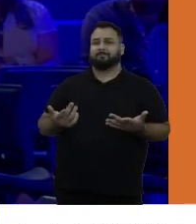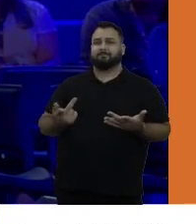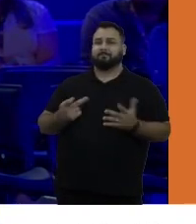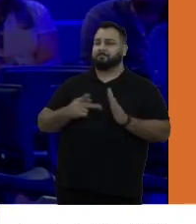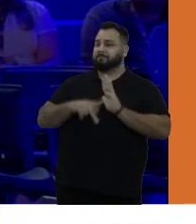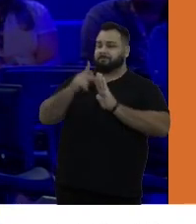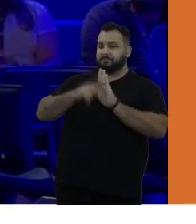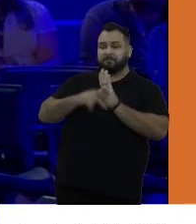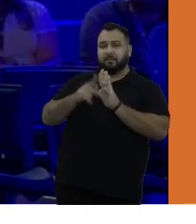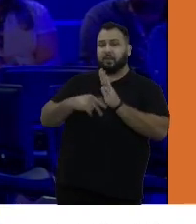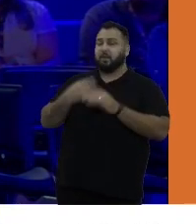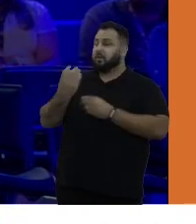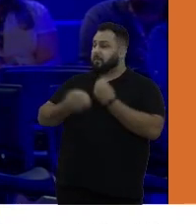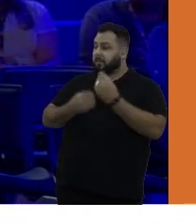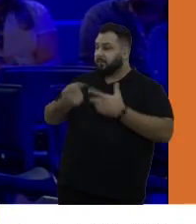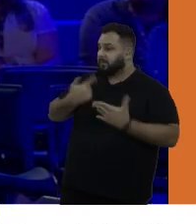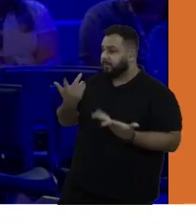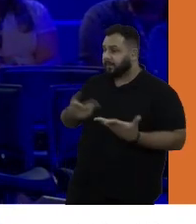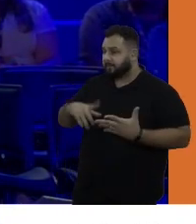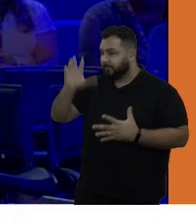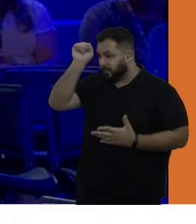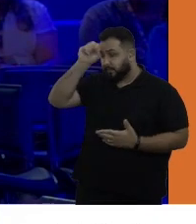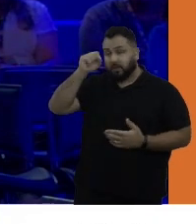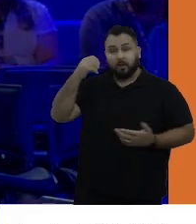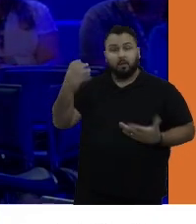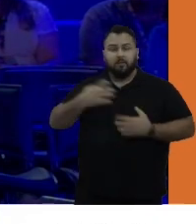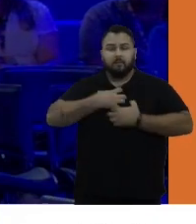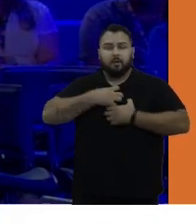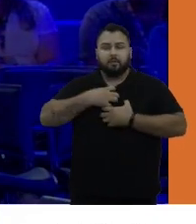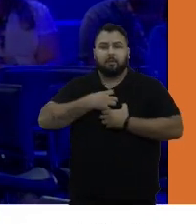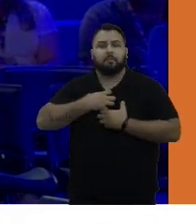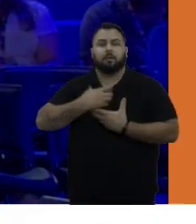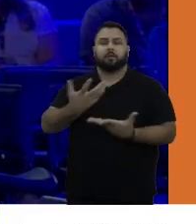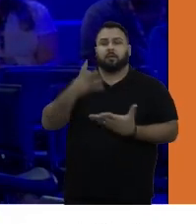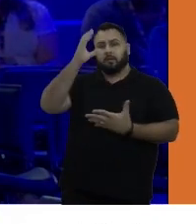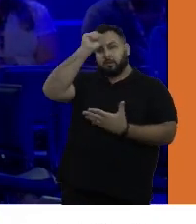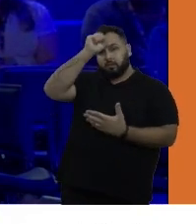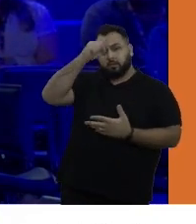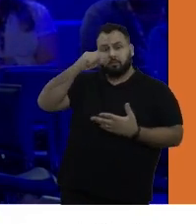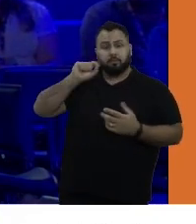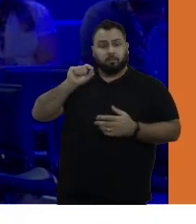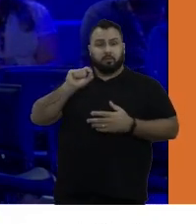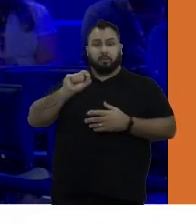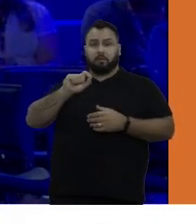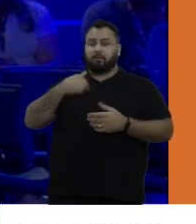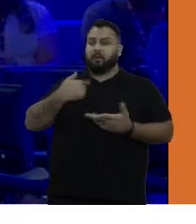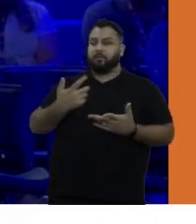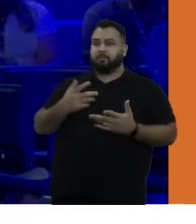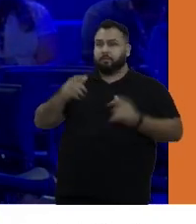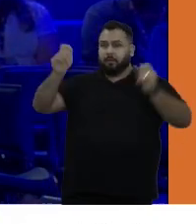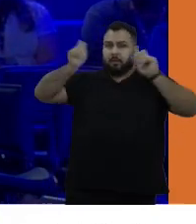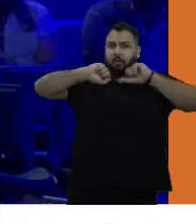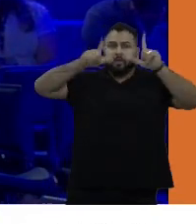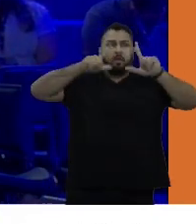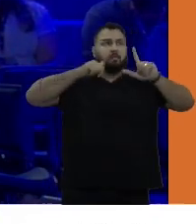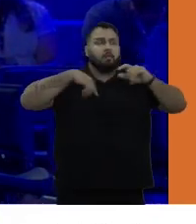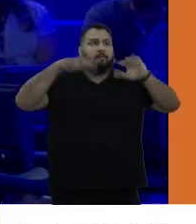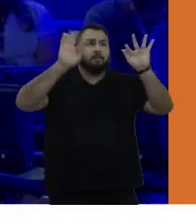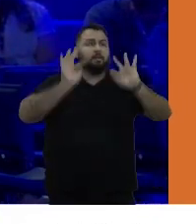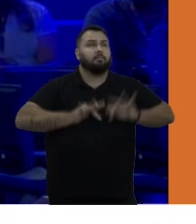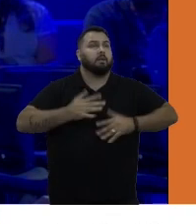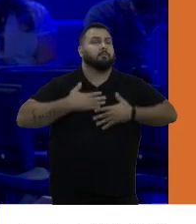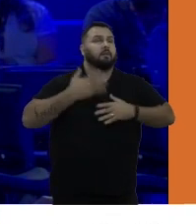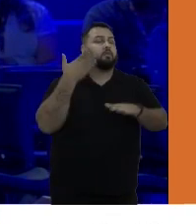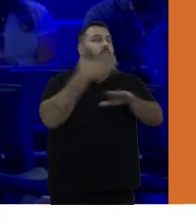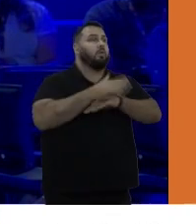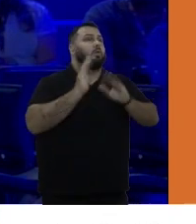desafio. Como que nós vamos aprender? Qual é a nossa forma de aprender? Né? O que é que vai fazer eu acordar de manhã super feliz para ir para a escola, falar, nossa,